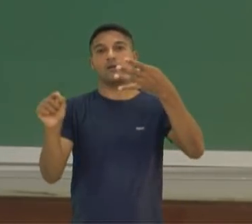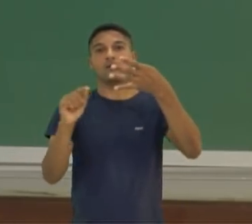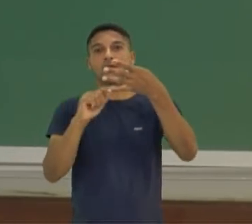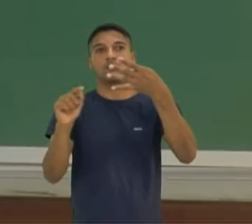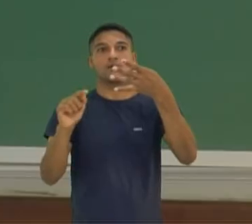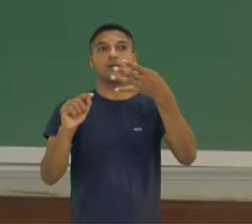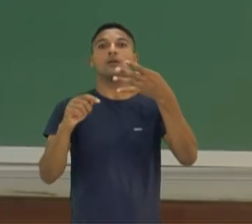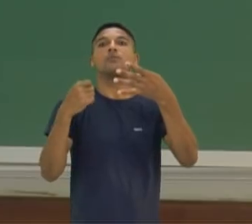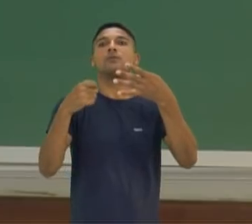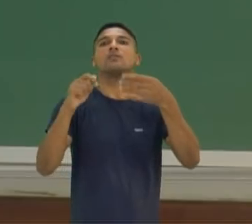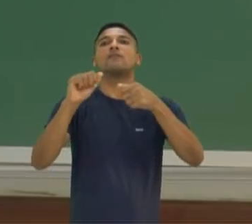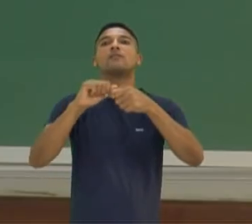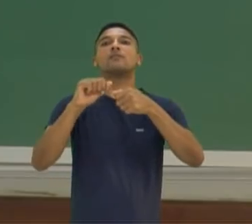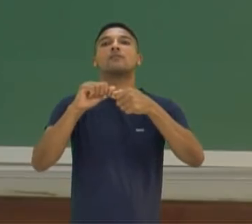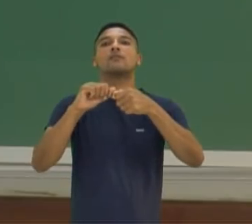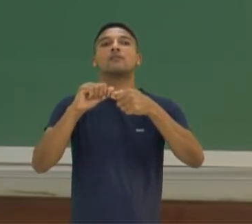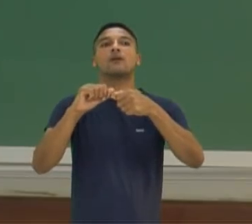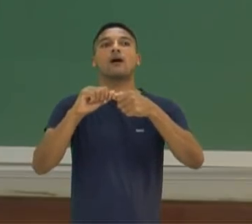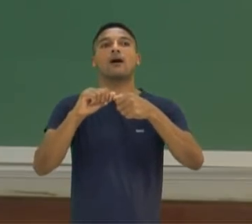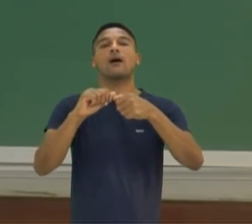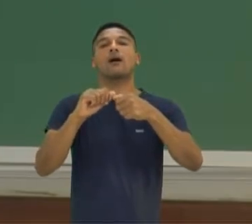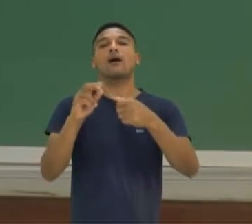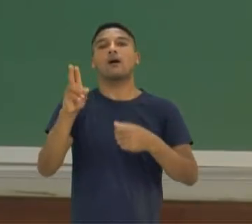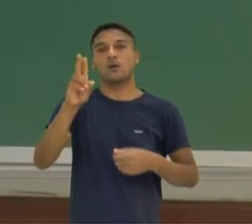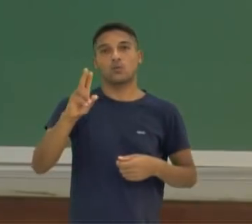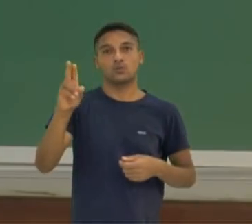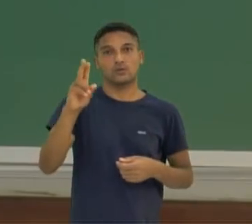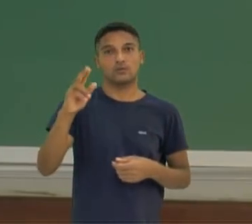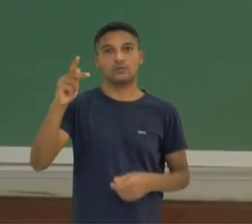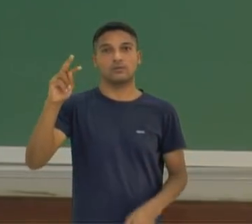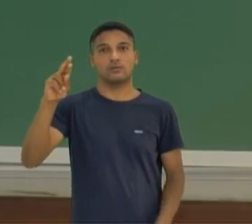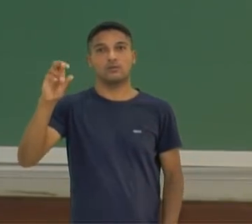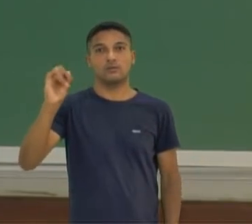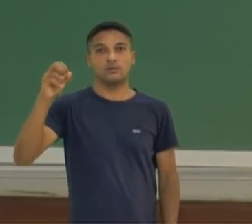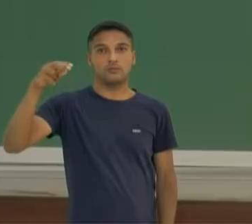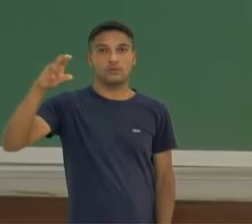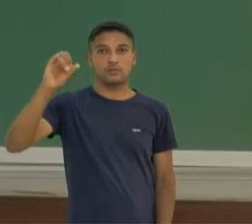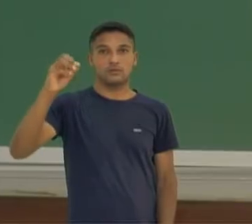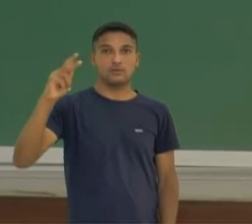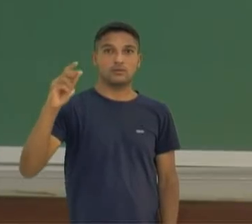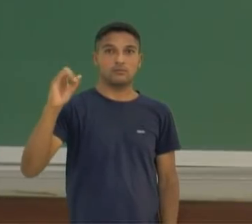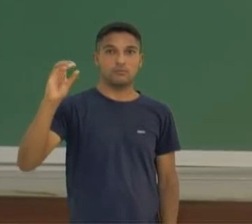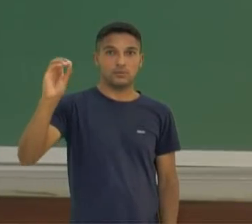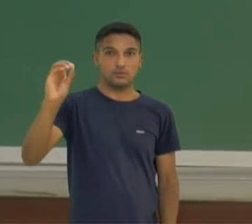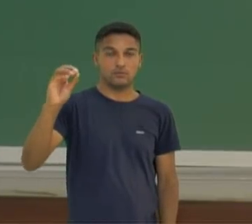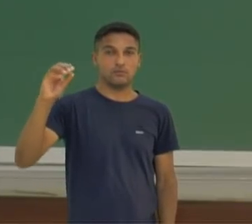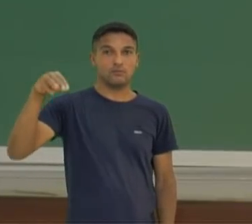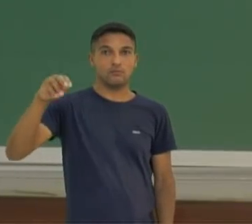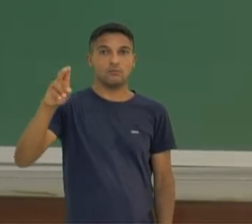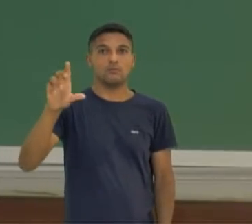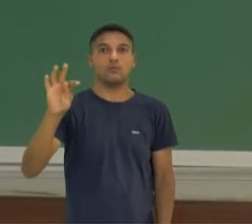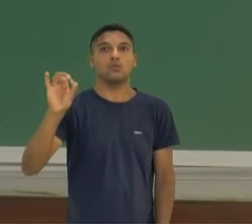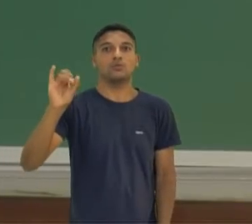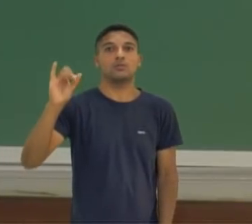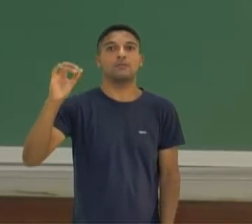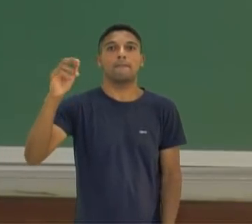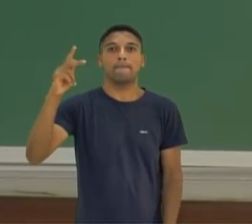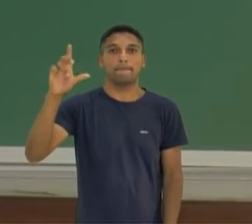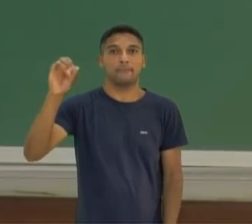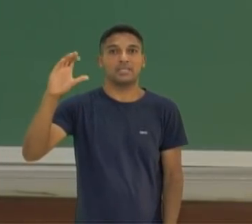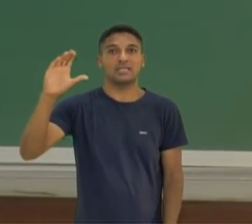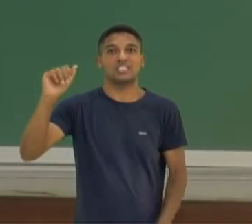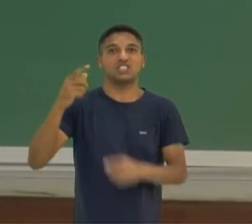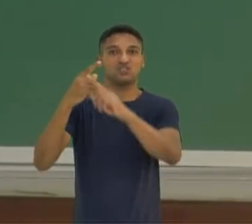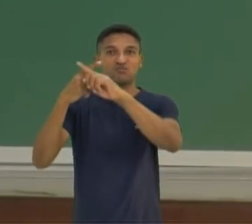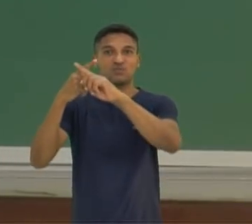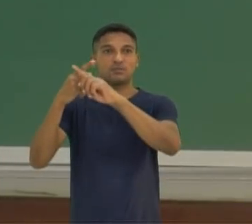ele devia colocar o princípio multiplicativo. O 7 estava multiplicando, ele devia